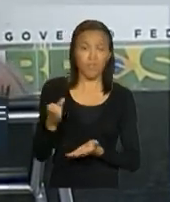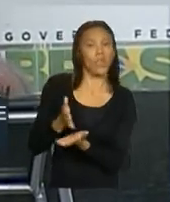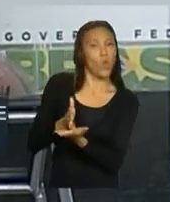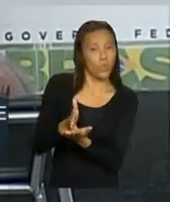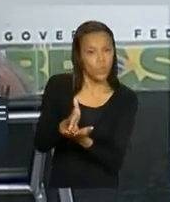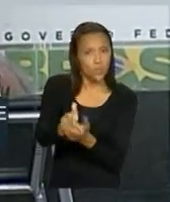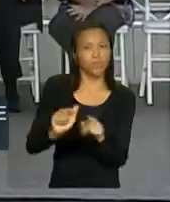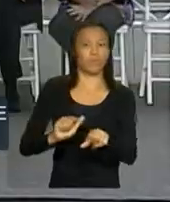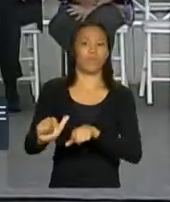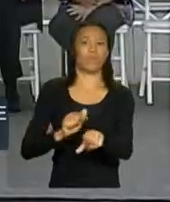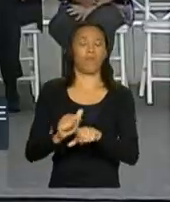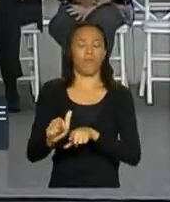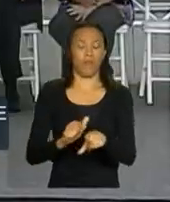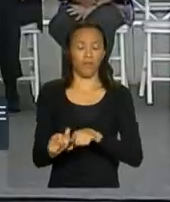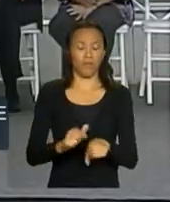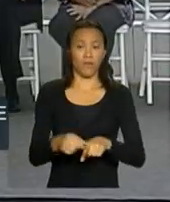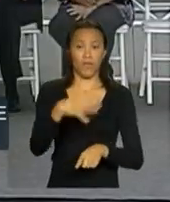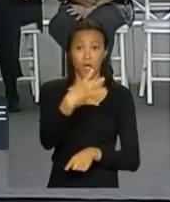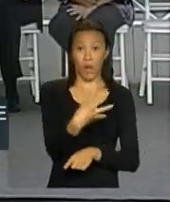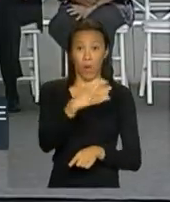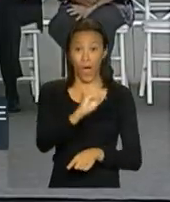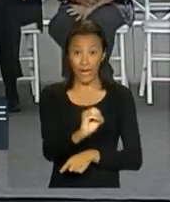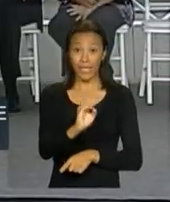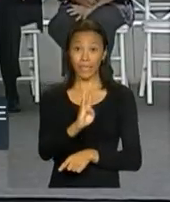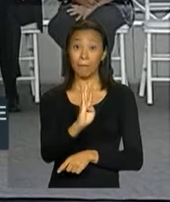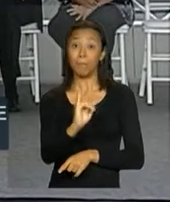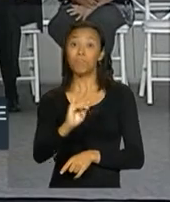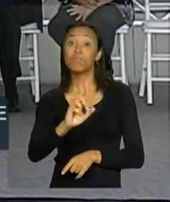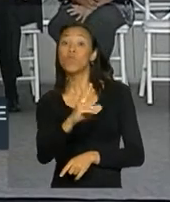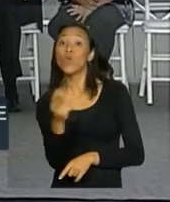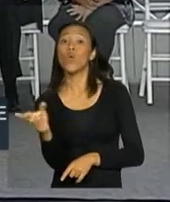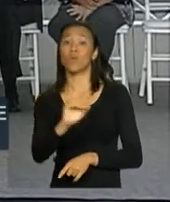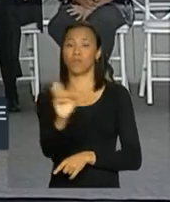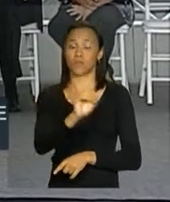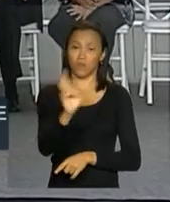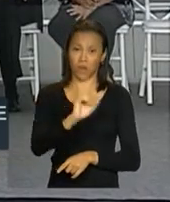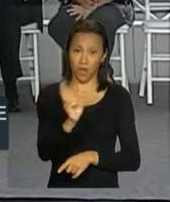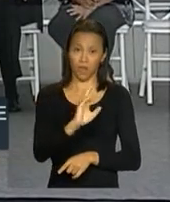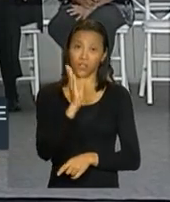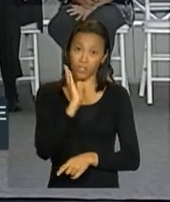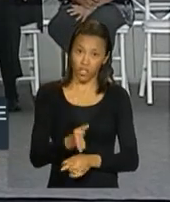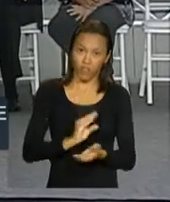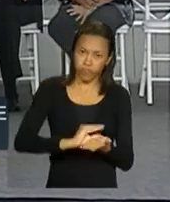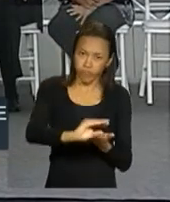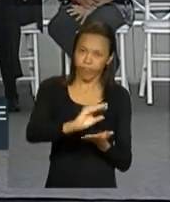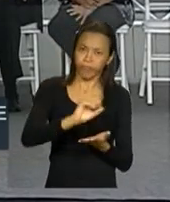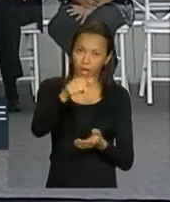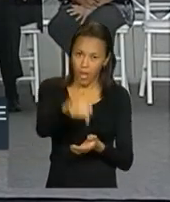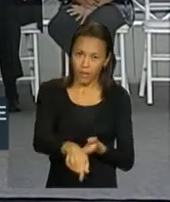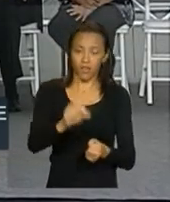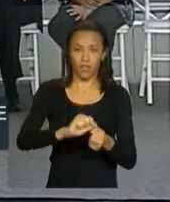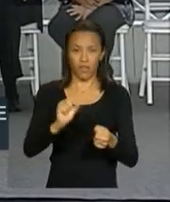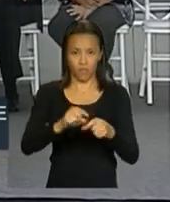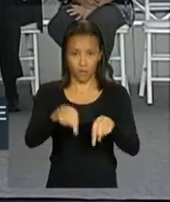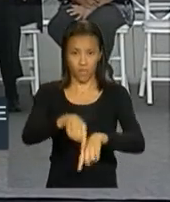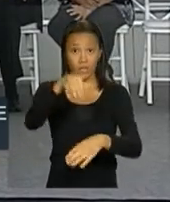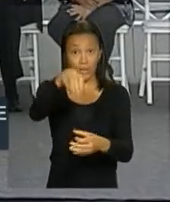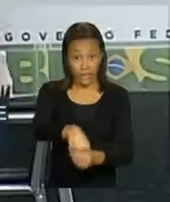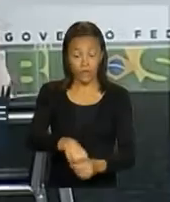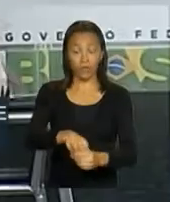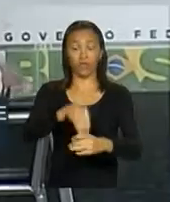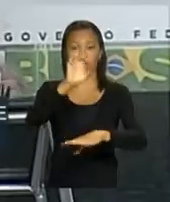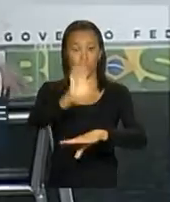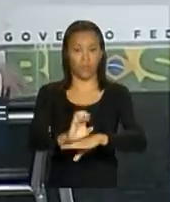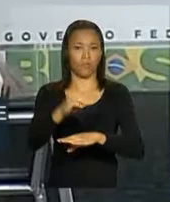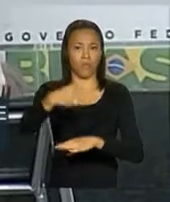ela responde por 40 bilhões de reais dos investimentos que se realizam no Estado.